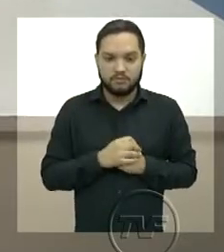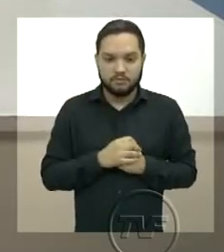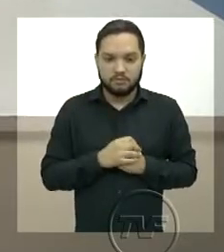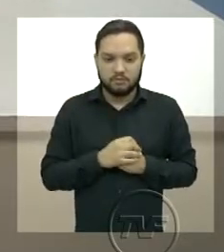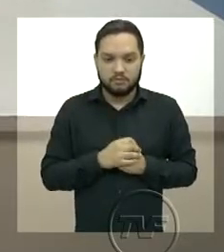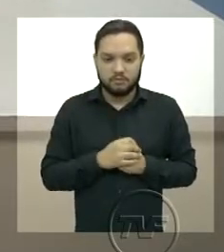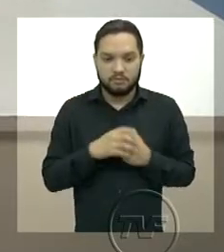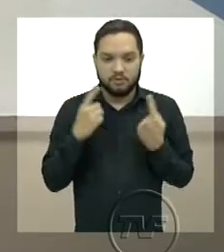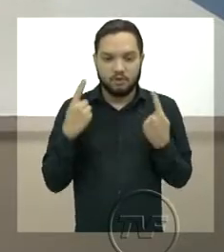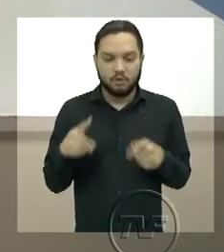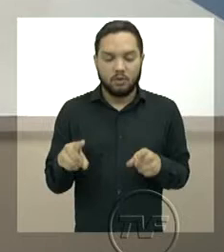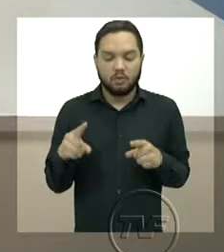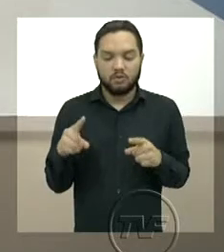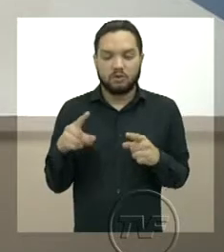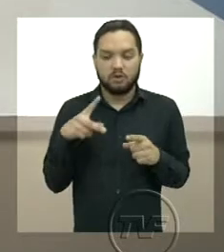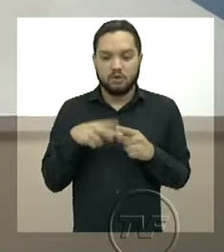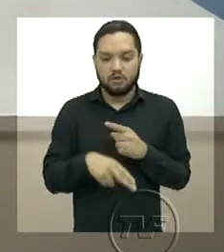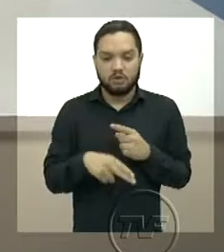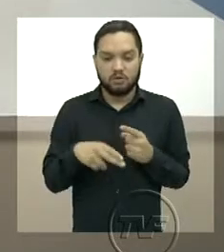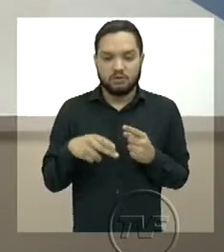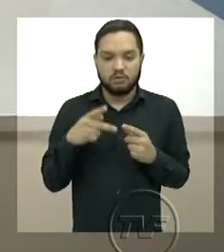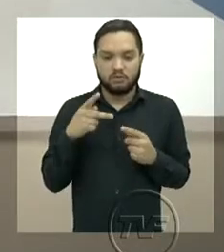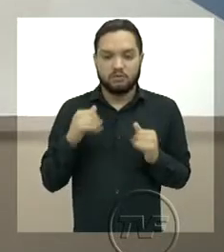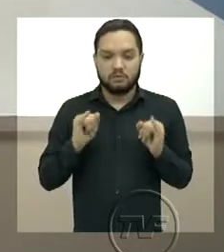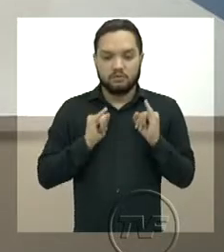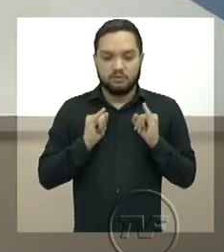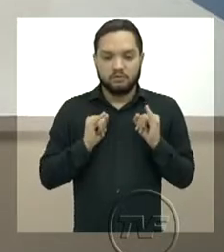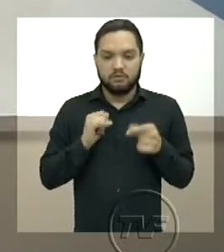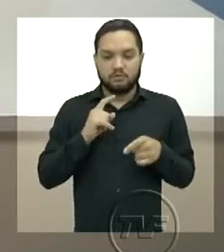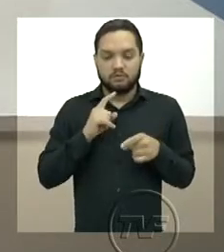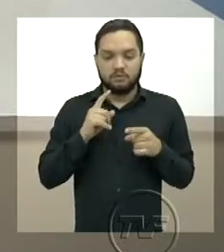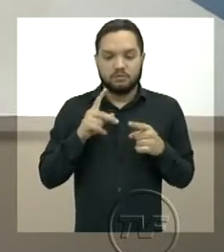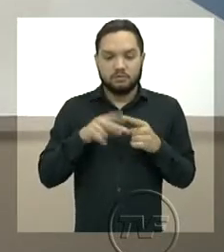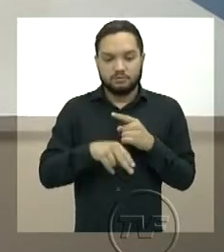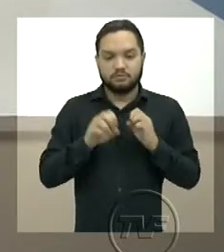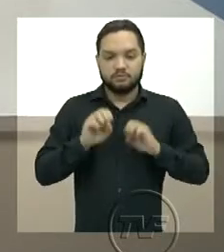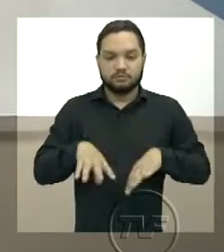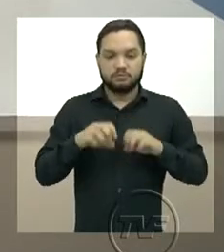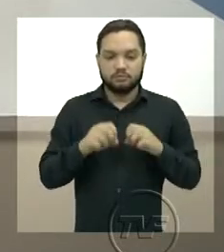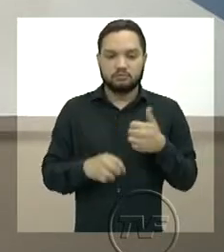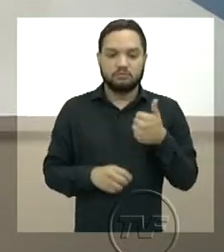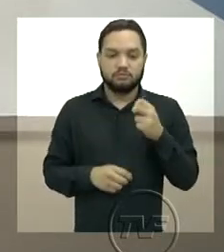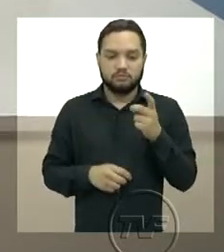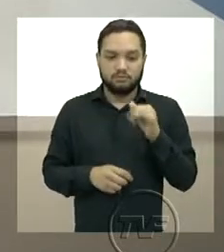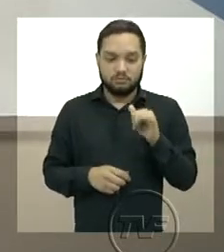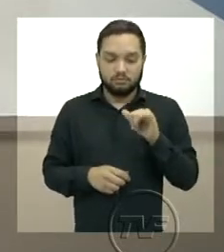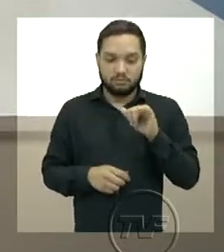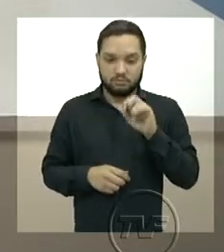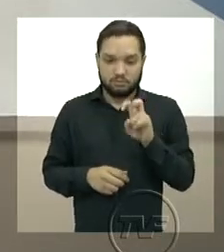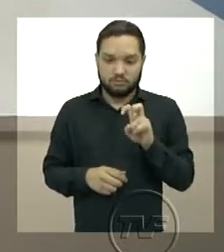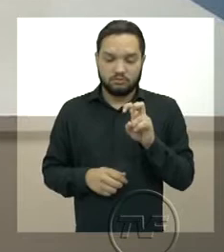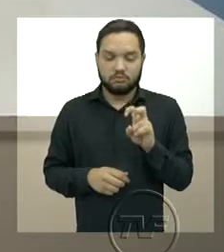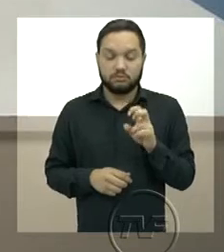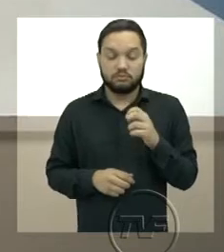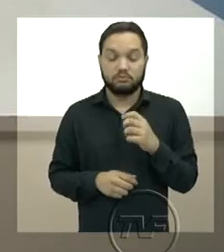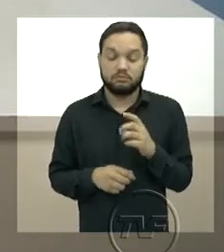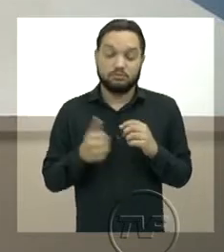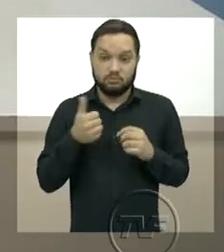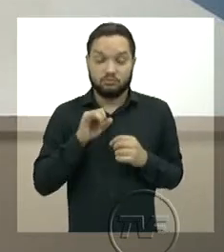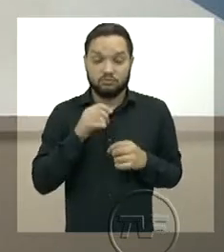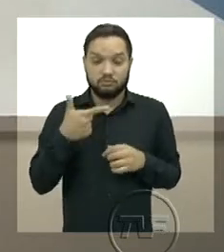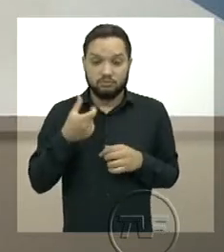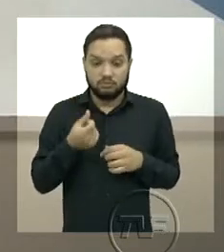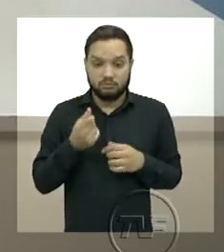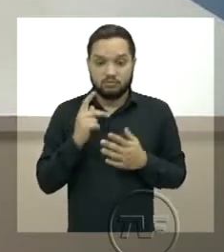contra, né, as reformas da Previdência Social, contra cortes na educação, no dia 15. No dia 26, houve aí